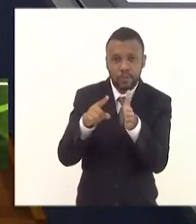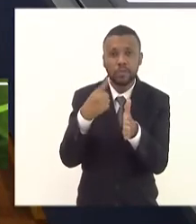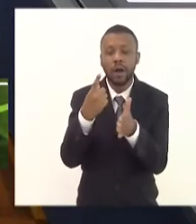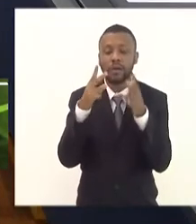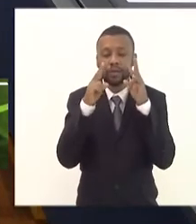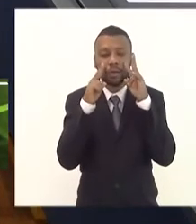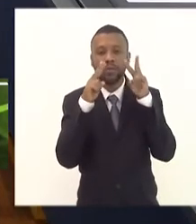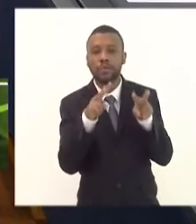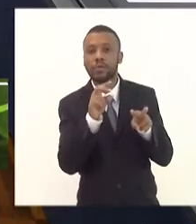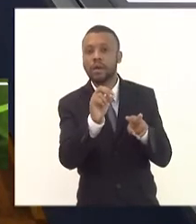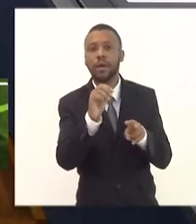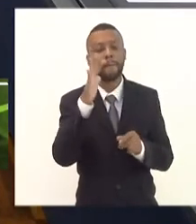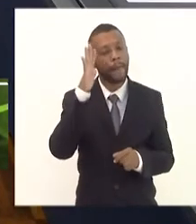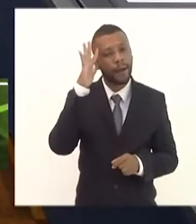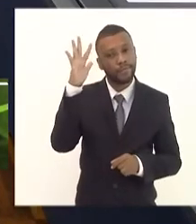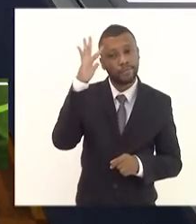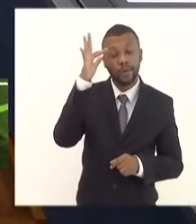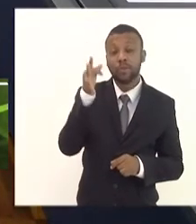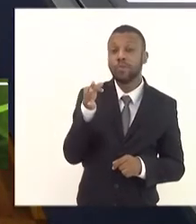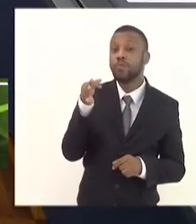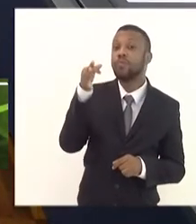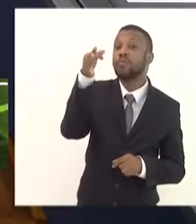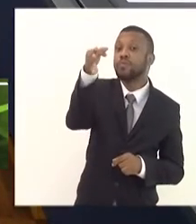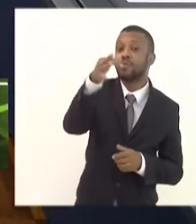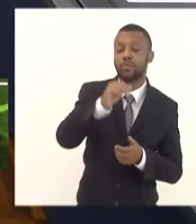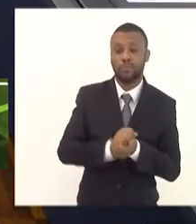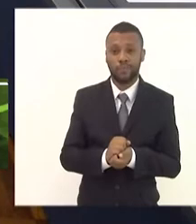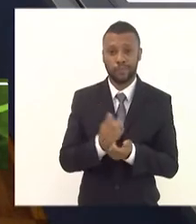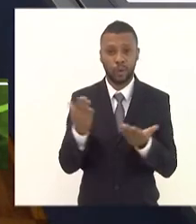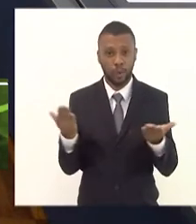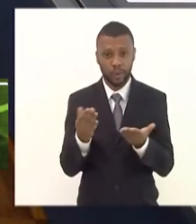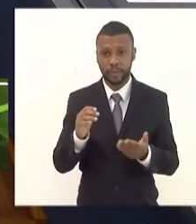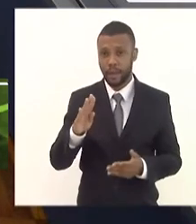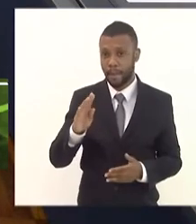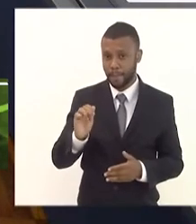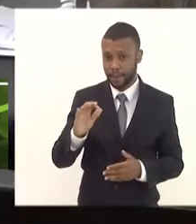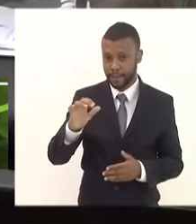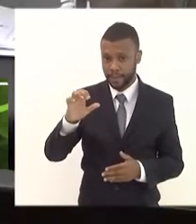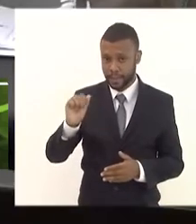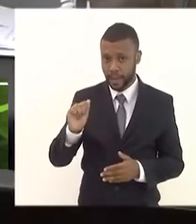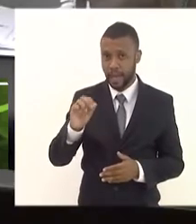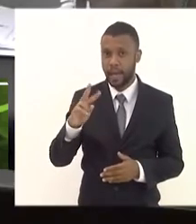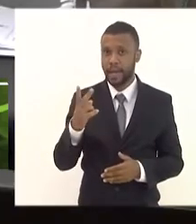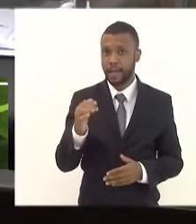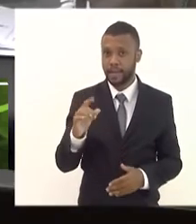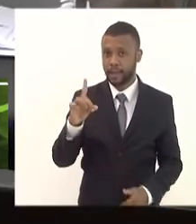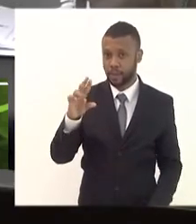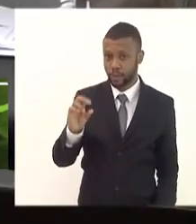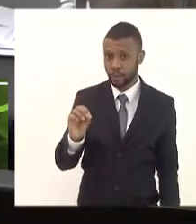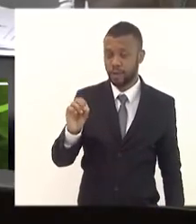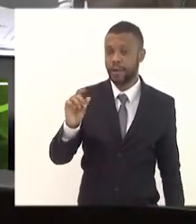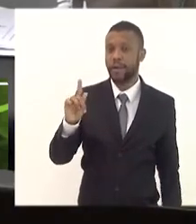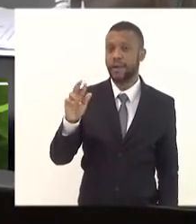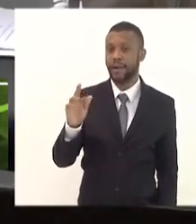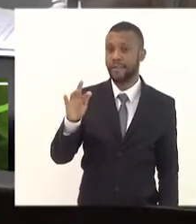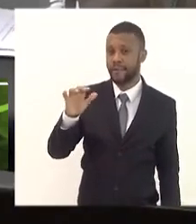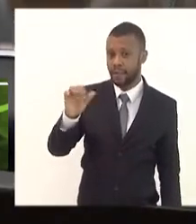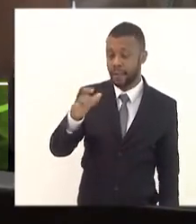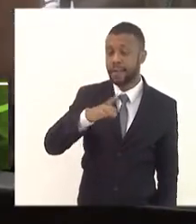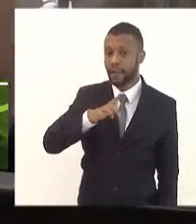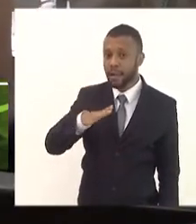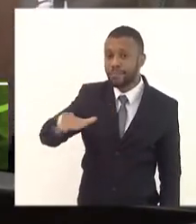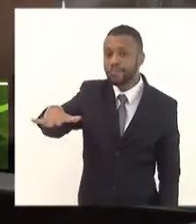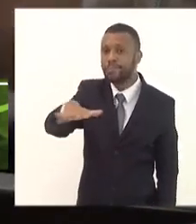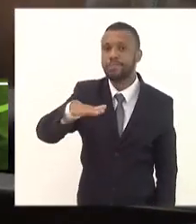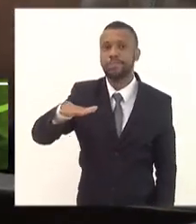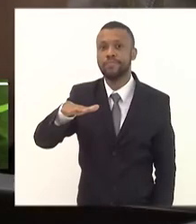consideramos uma projeção de população futura. Hoje a bacia hidrográfica tem uma ocupação, mas quando eles estimam essa vazão, eles consideram